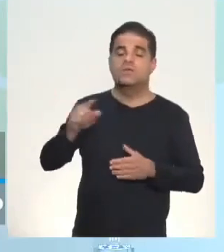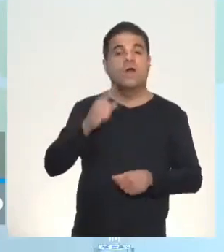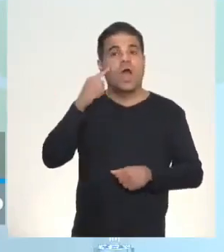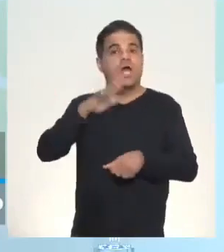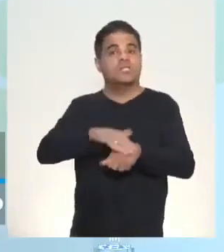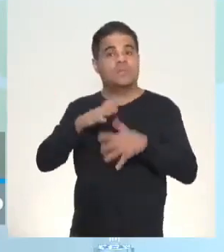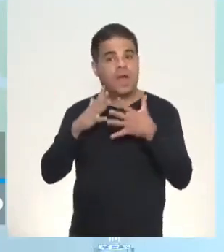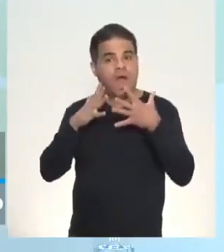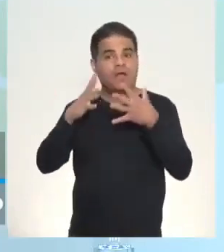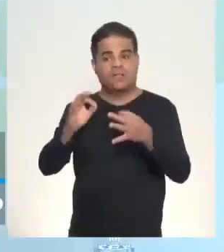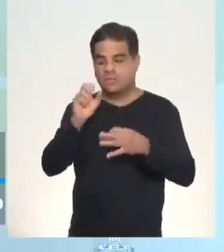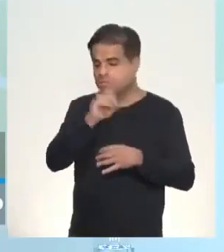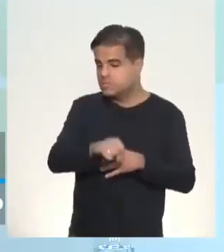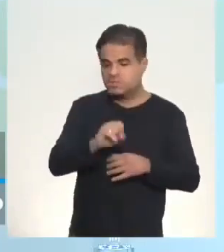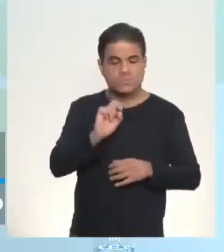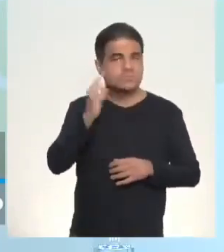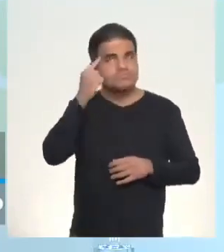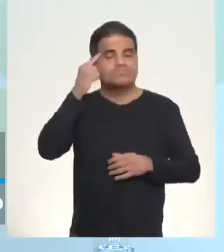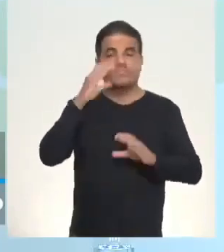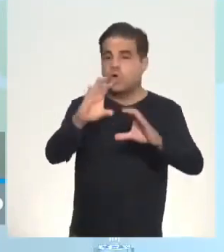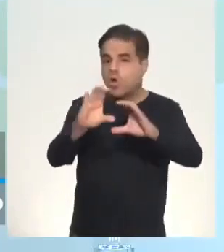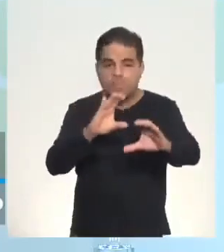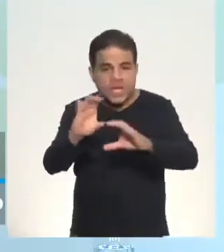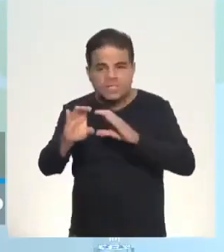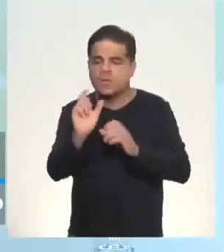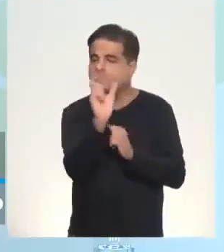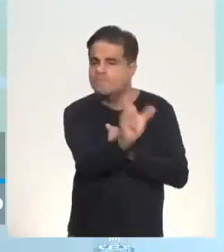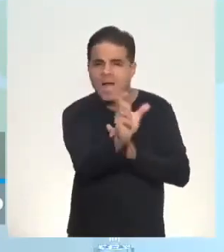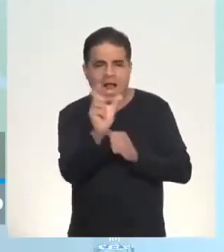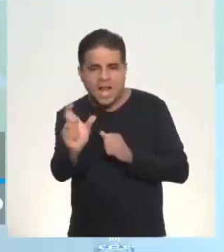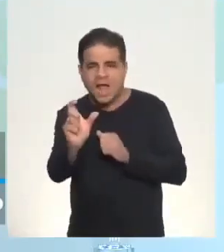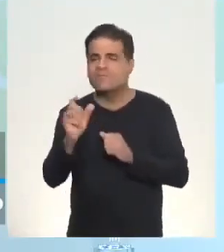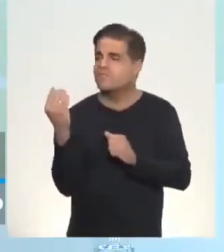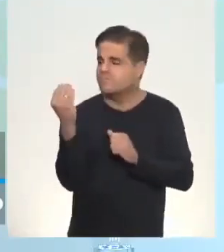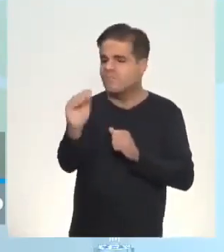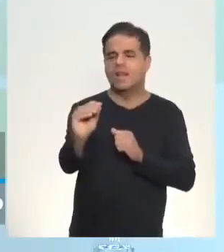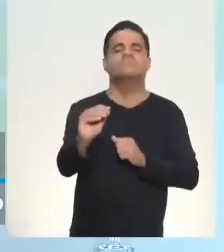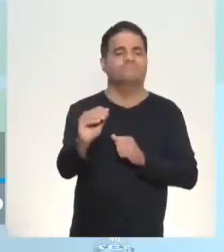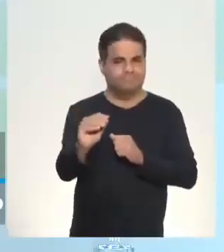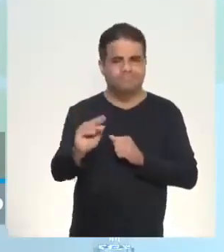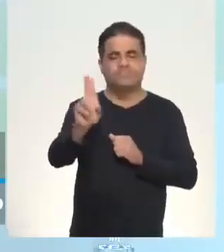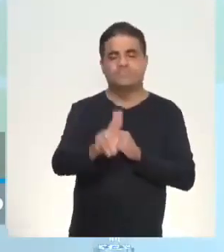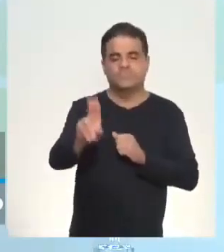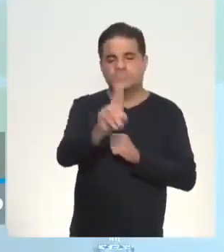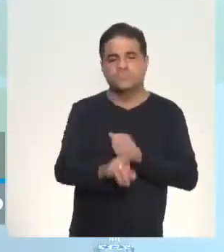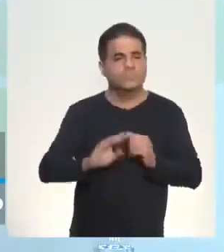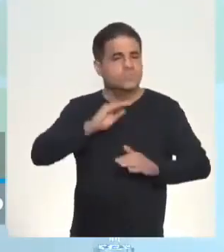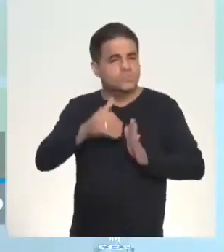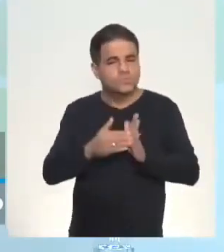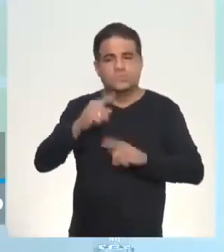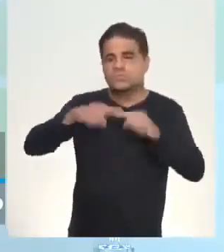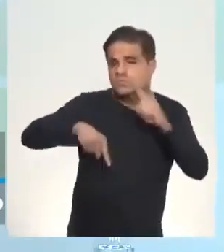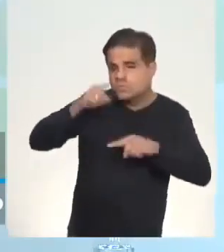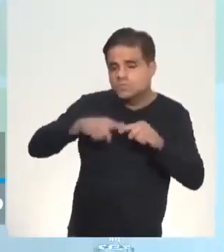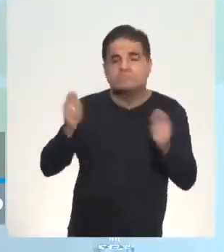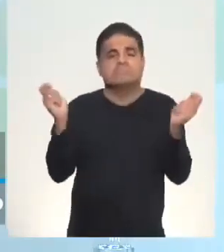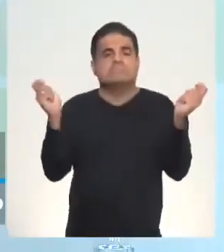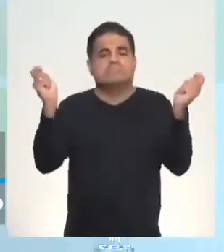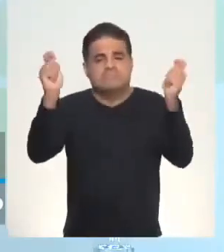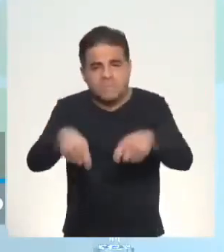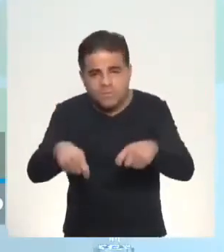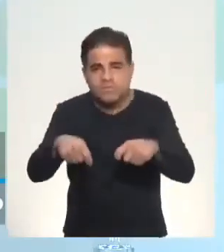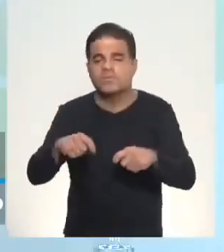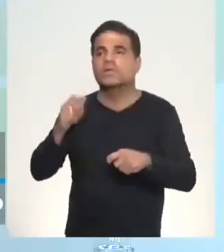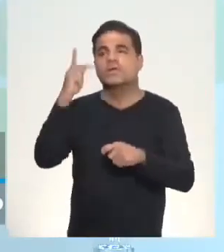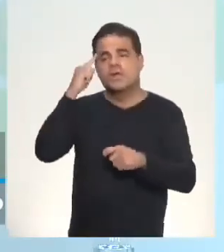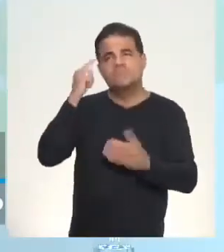chamar a atenção para que, se você não tem a comunicação ali, a palavra dita, você vai usar todos os recursos possíveis, né?